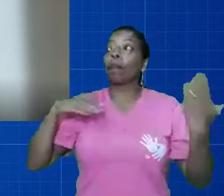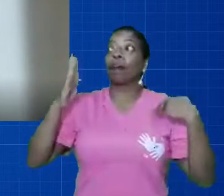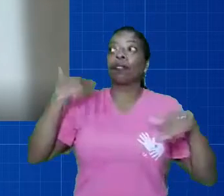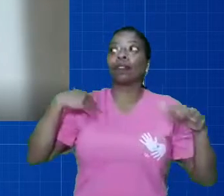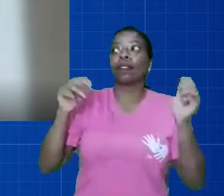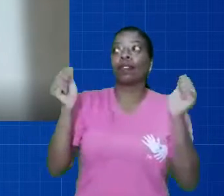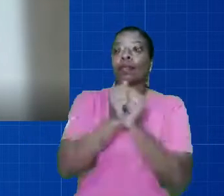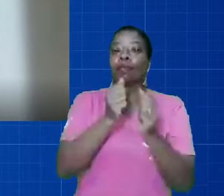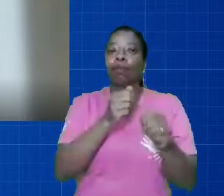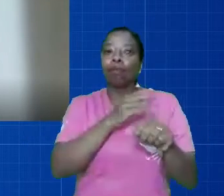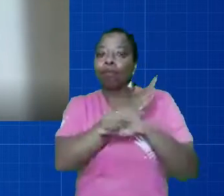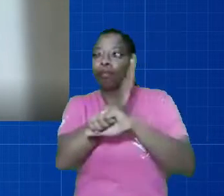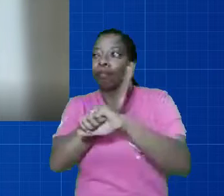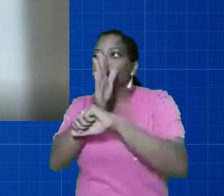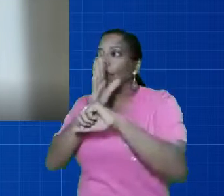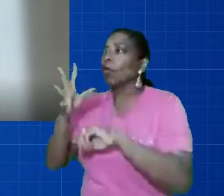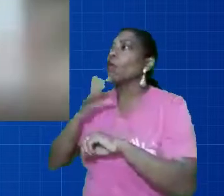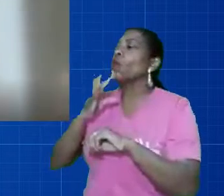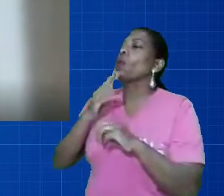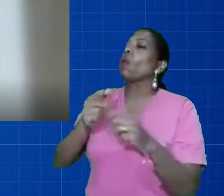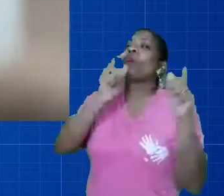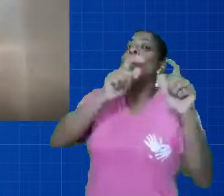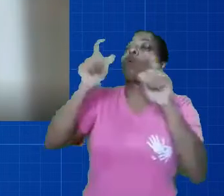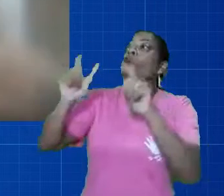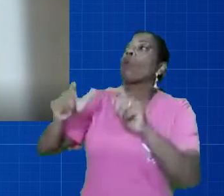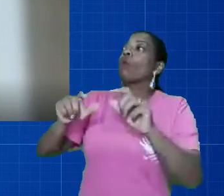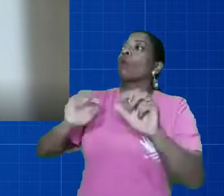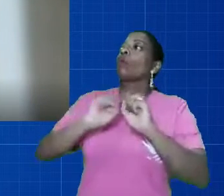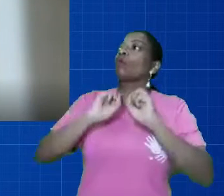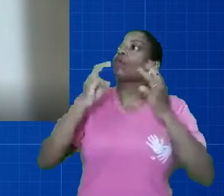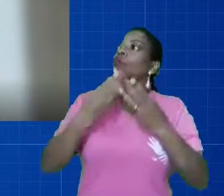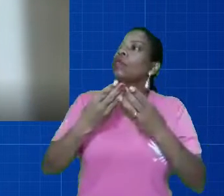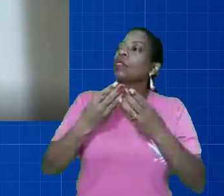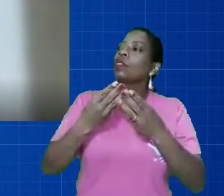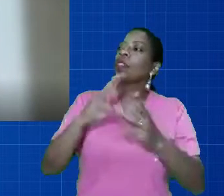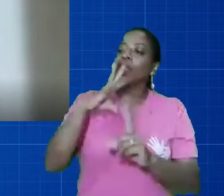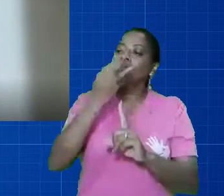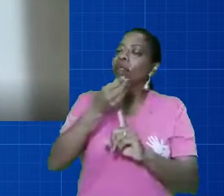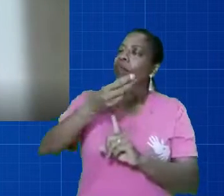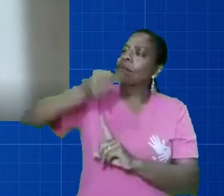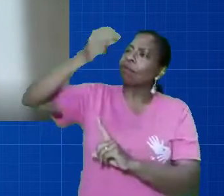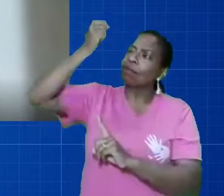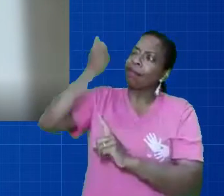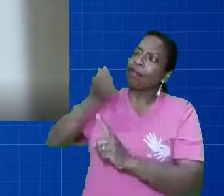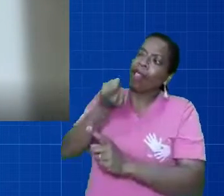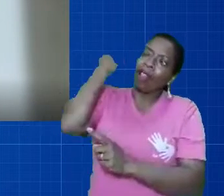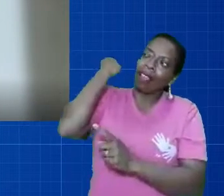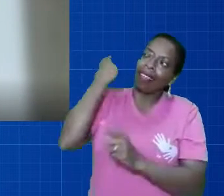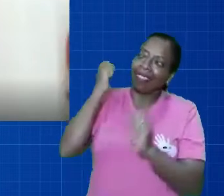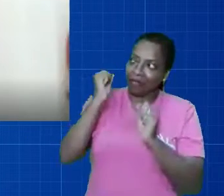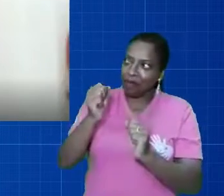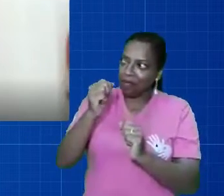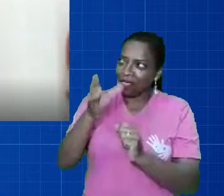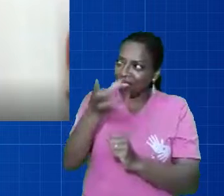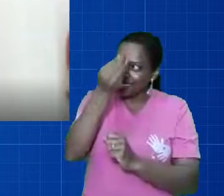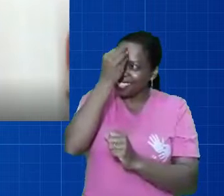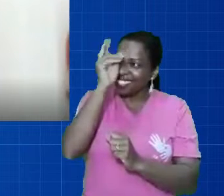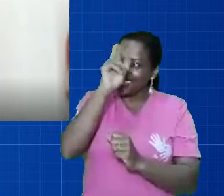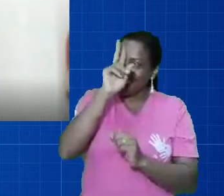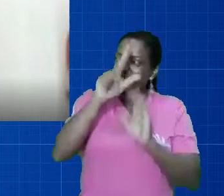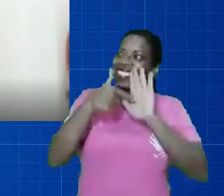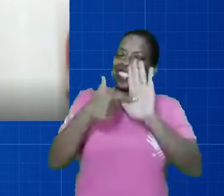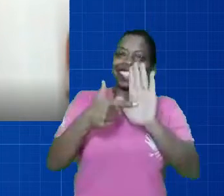nos pontos que foram à oficina de arte, só para a gente retomar um pouquinho a respeito da memória, tudo bem? Não, adoro, quero